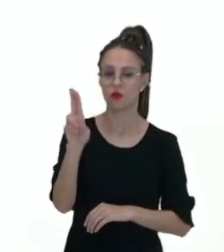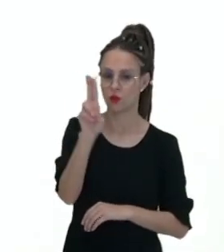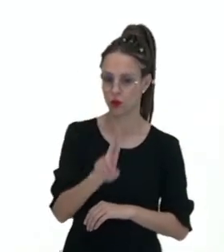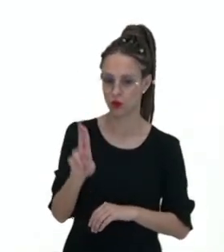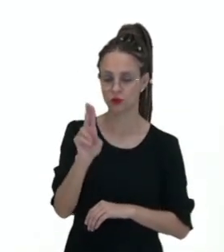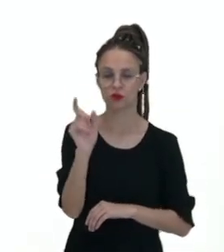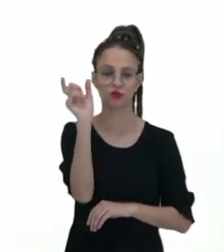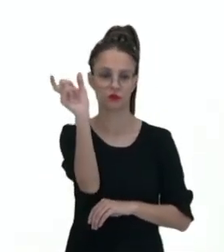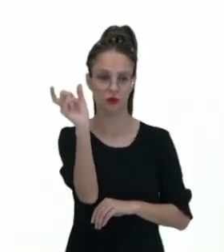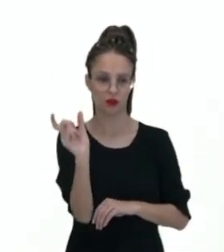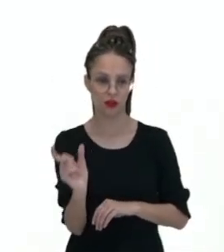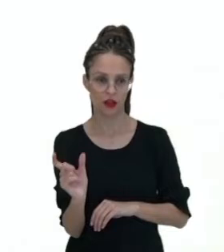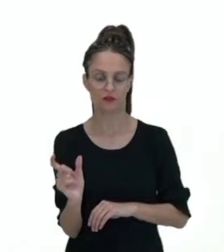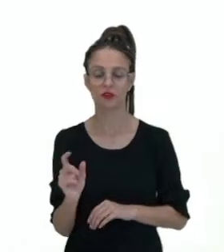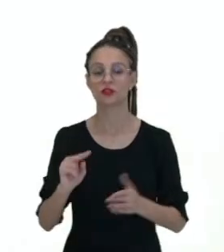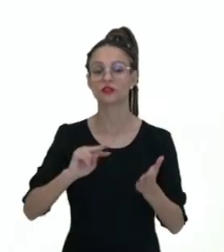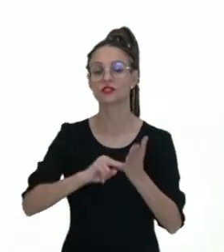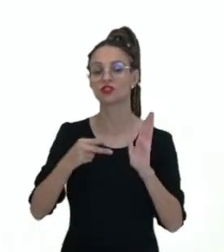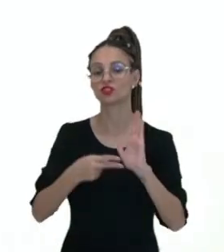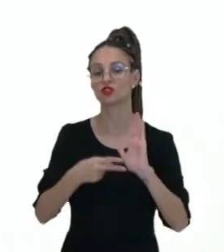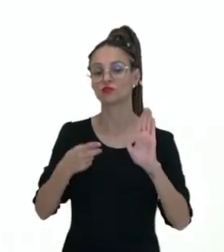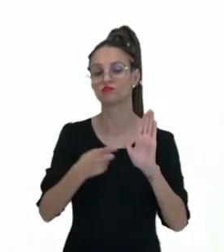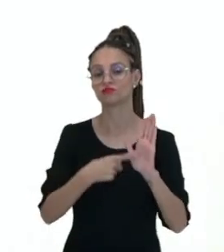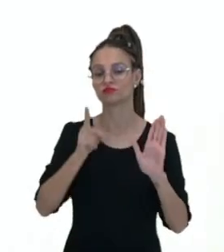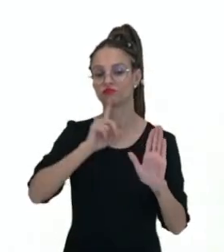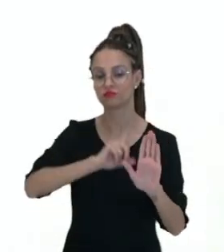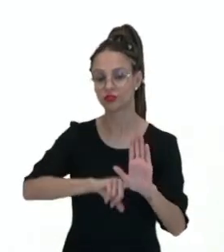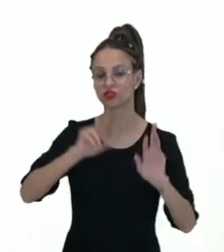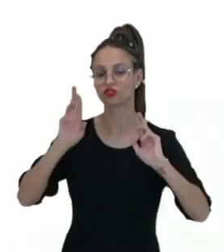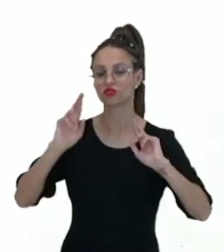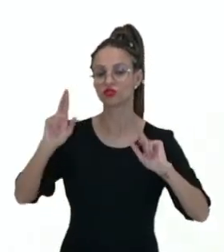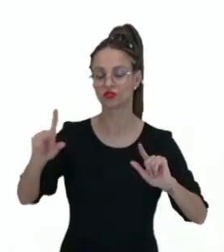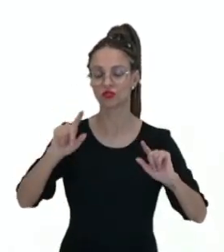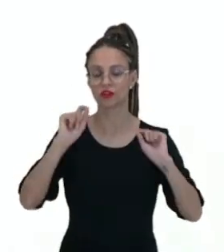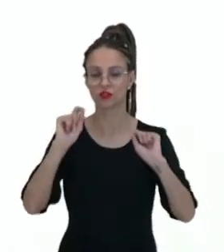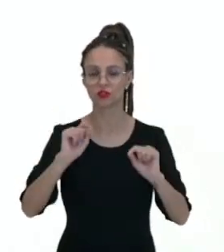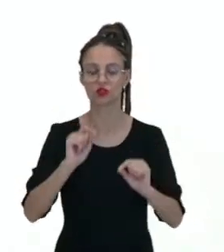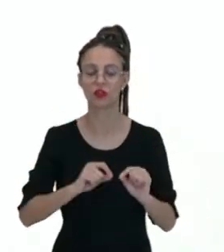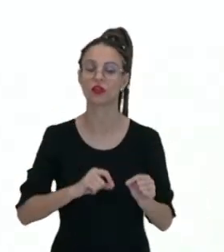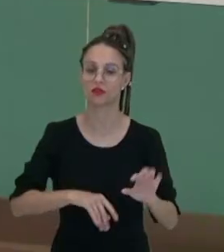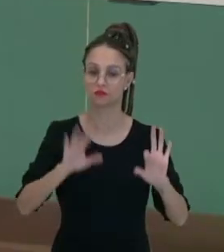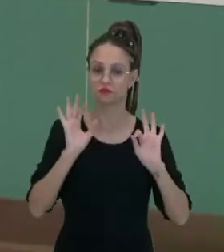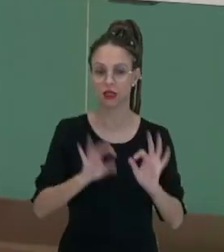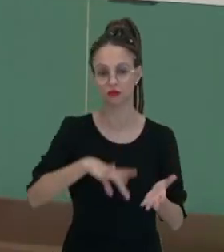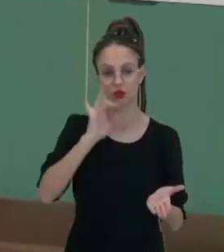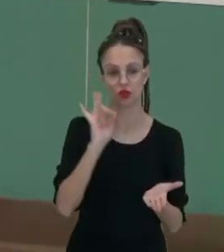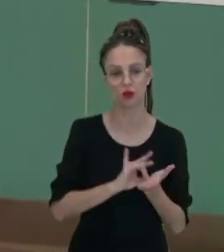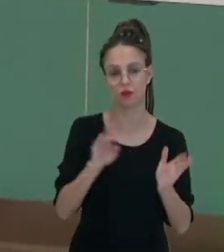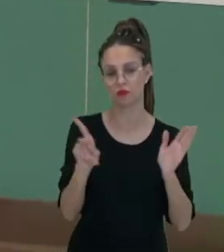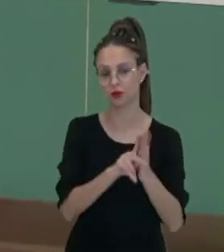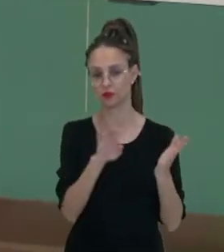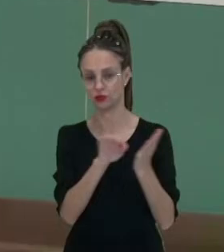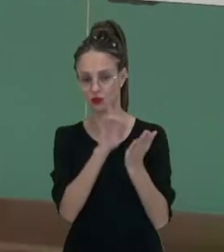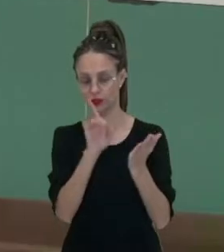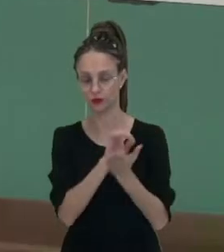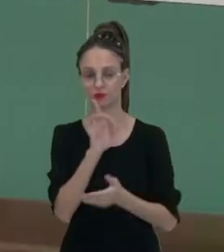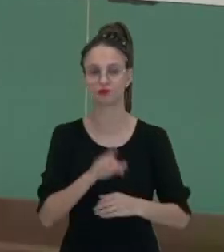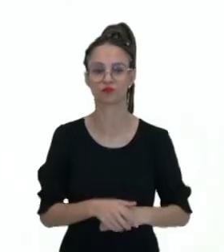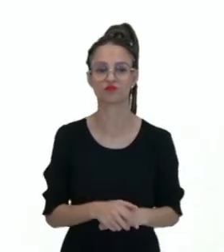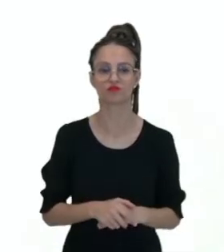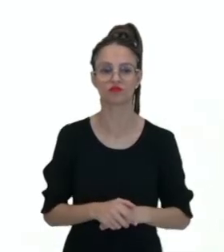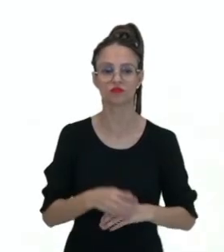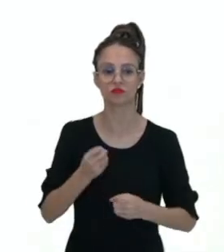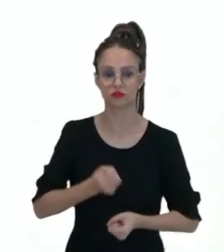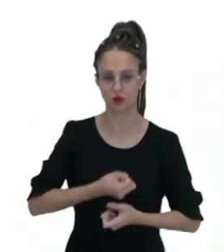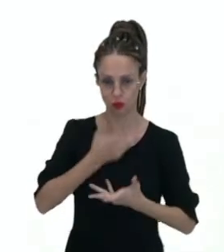de palavras no sentido figurado, isto é, um sentido diferente daquele normal usado diariamente. O